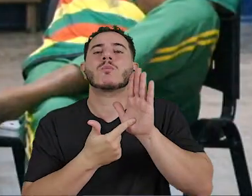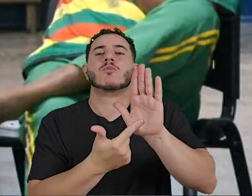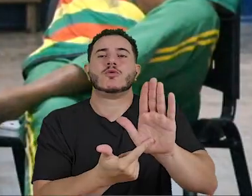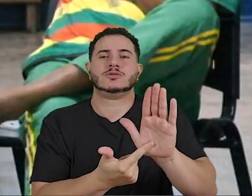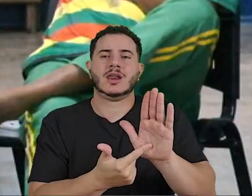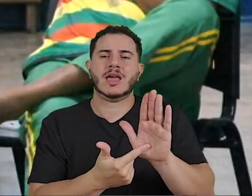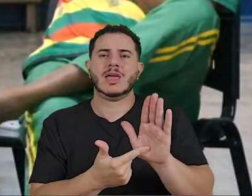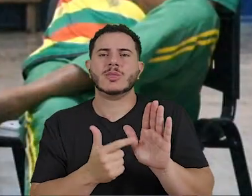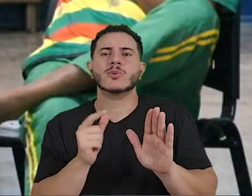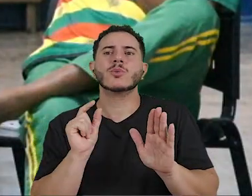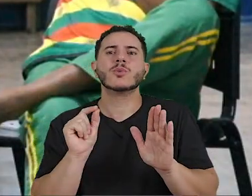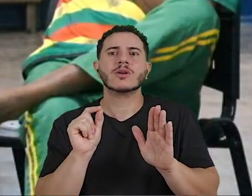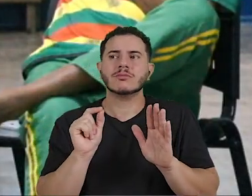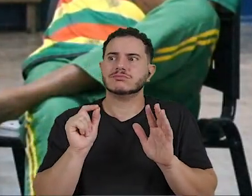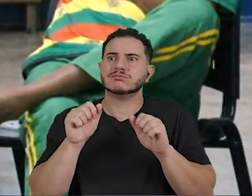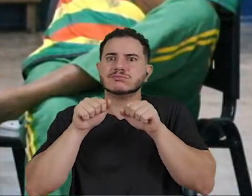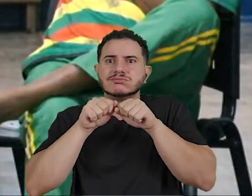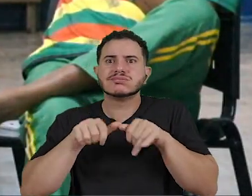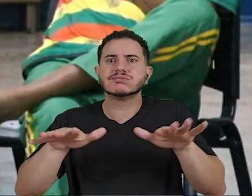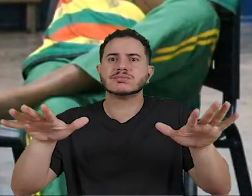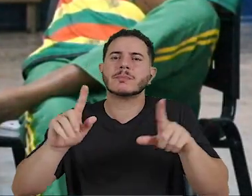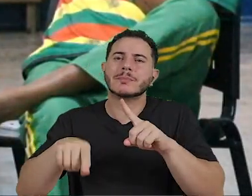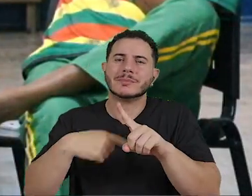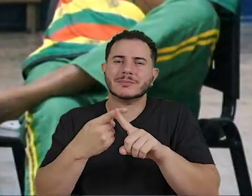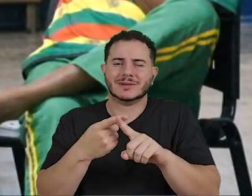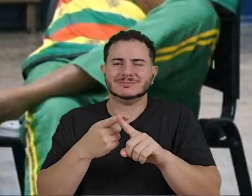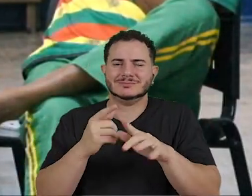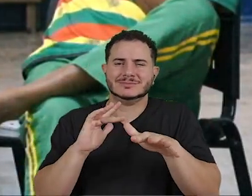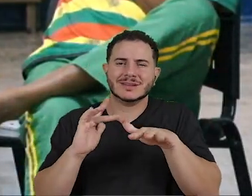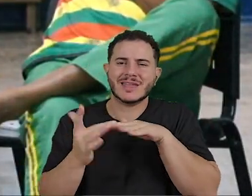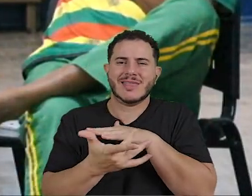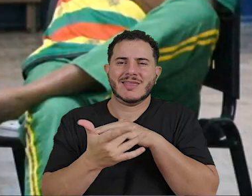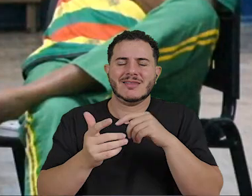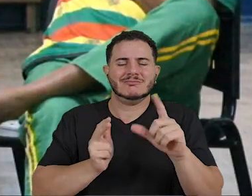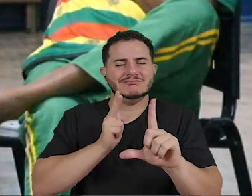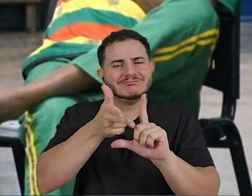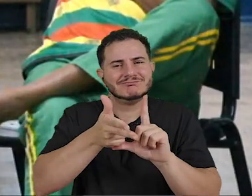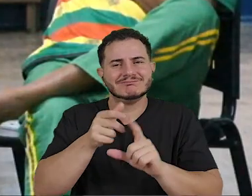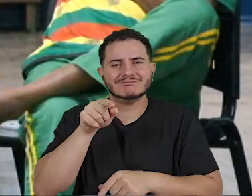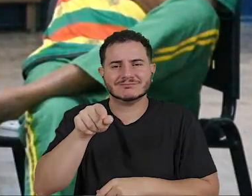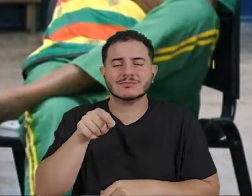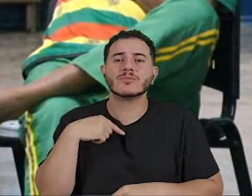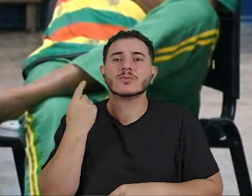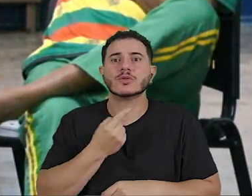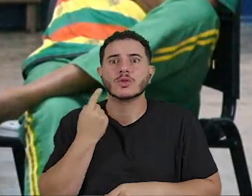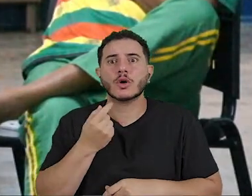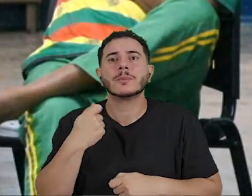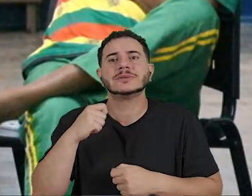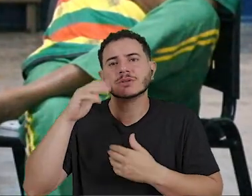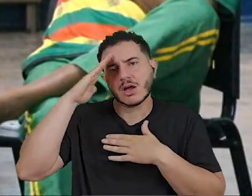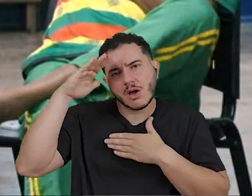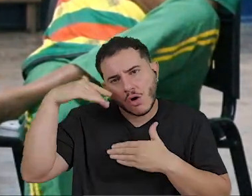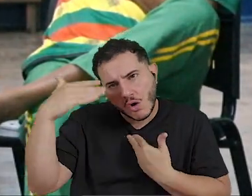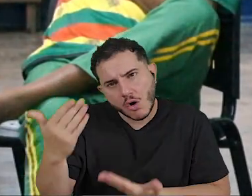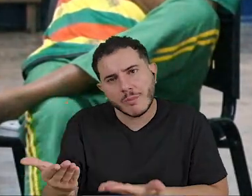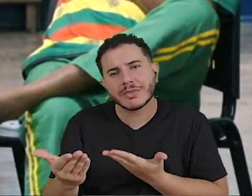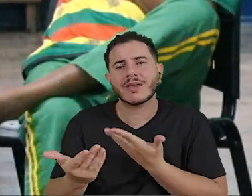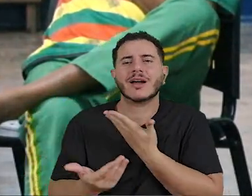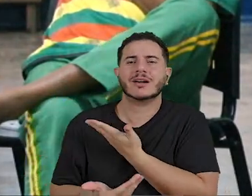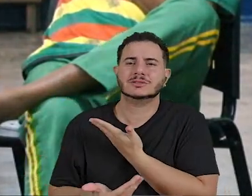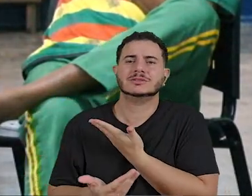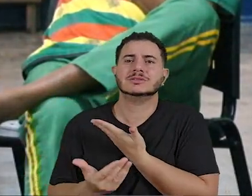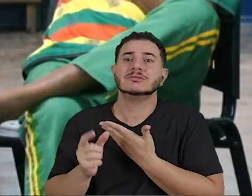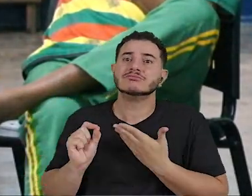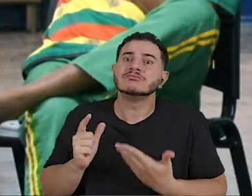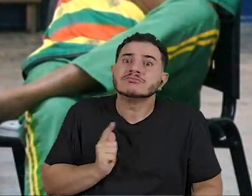mostrado, né, para várias pessoas na rede, é que a gente precisa render homenagens, né, em